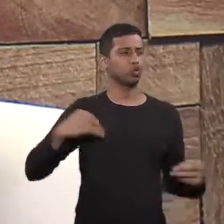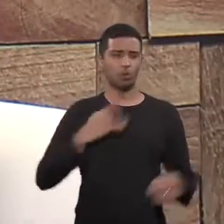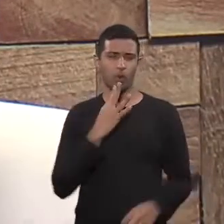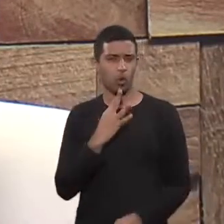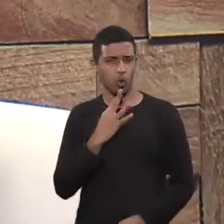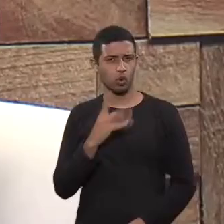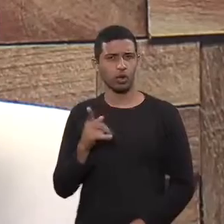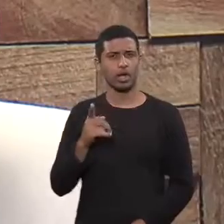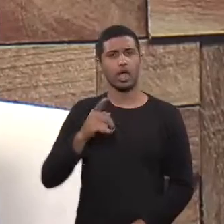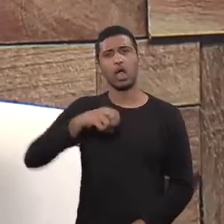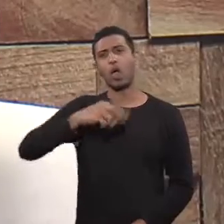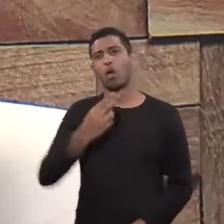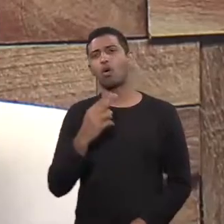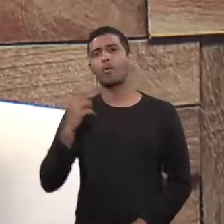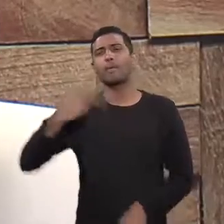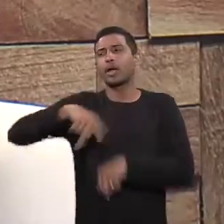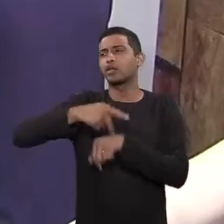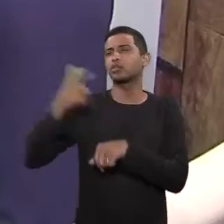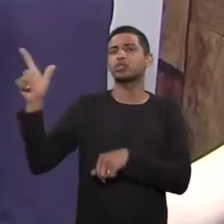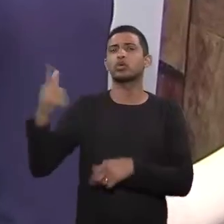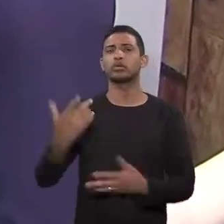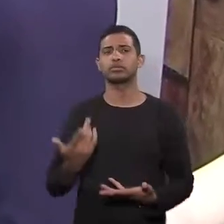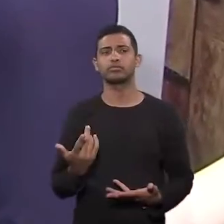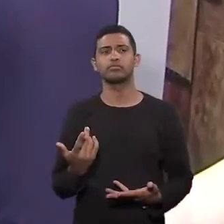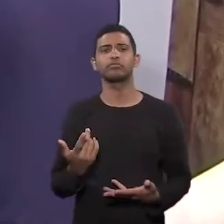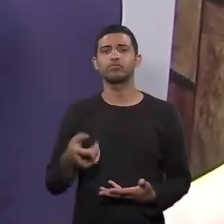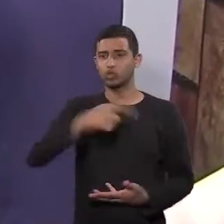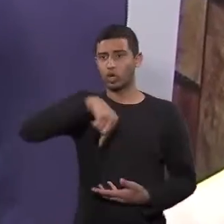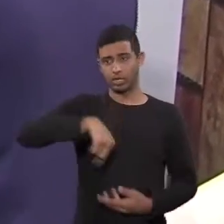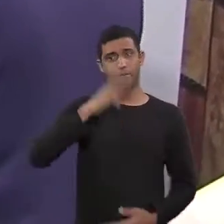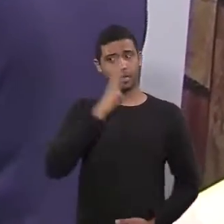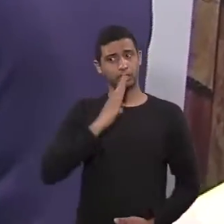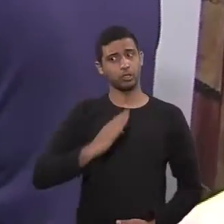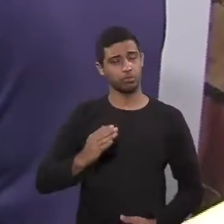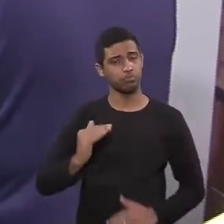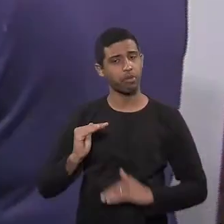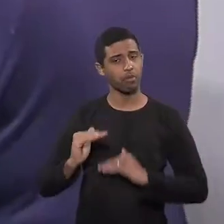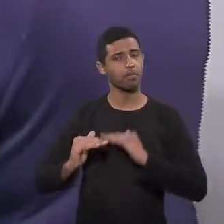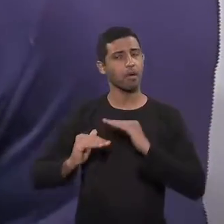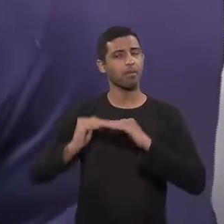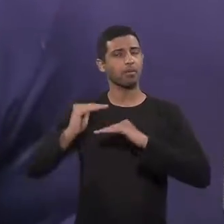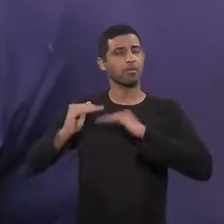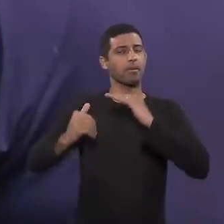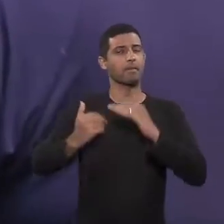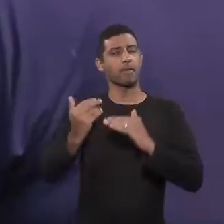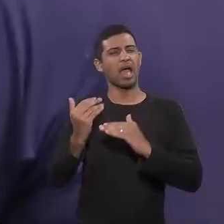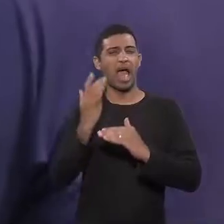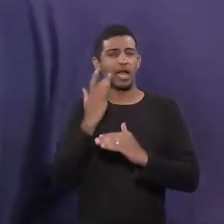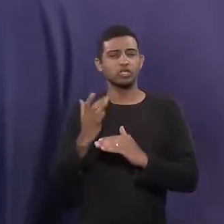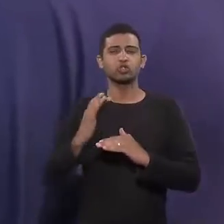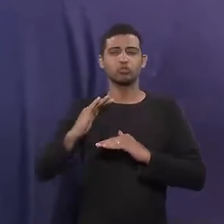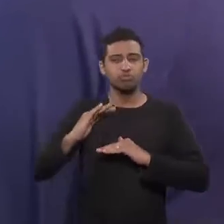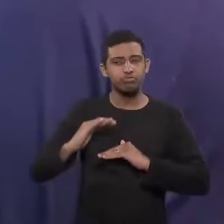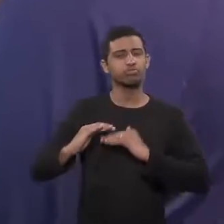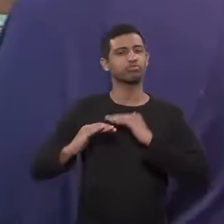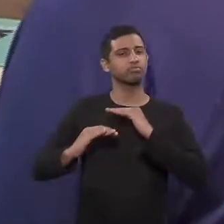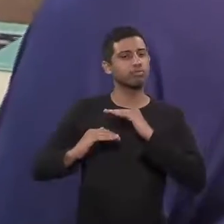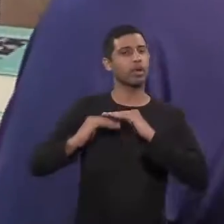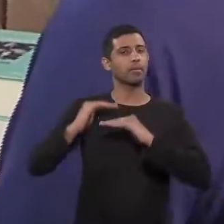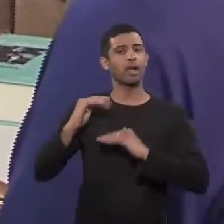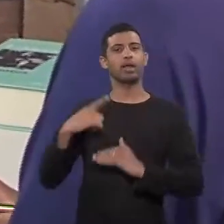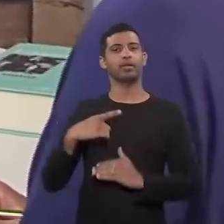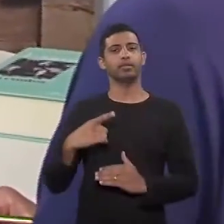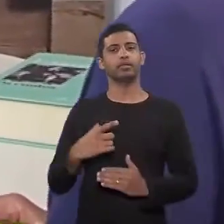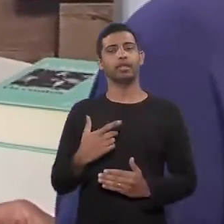os melhores, os estrangeiros, do que nós? Nós já melhoramos muito nesse sentido. Eu acho que a gente está caminhando assim na valorização do